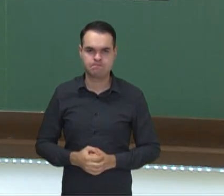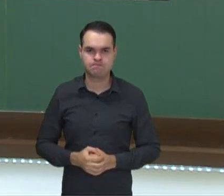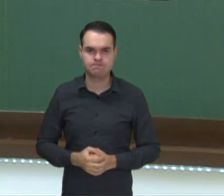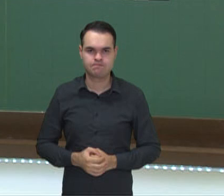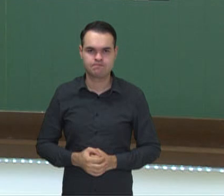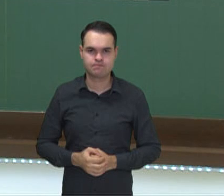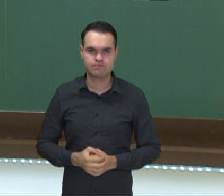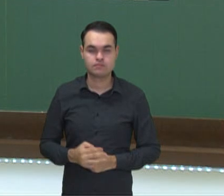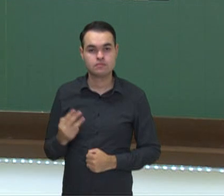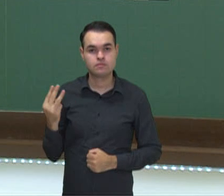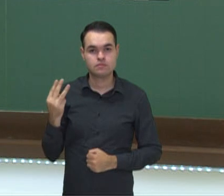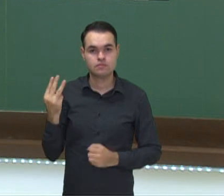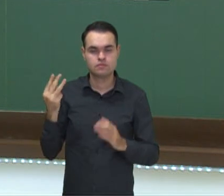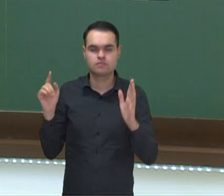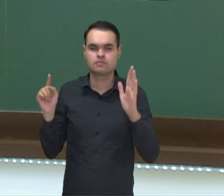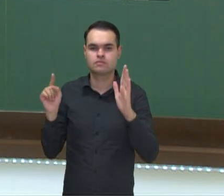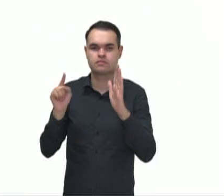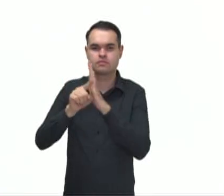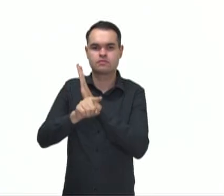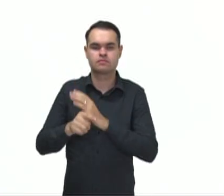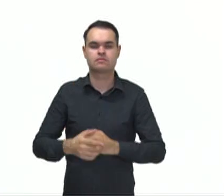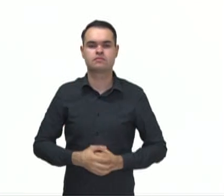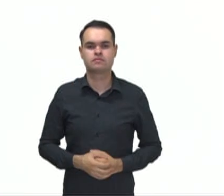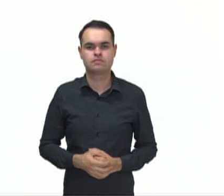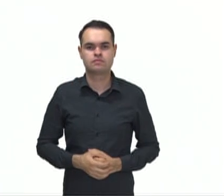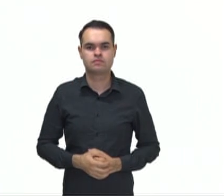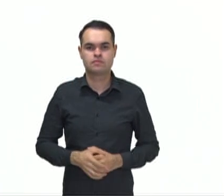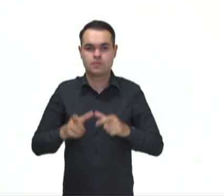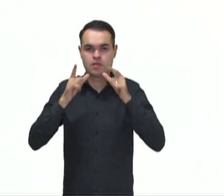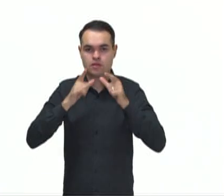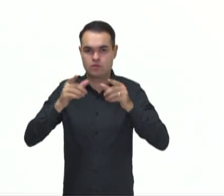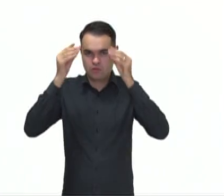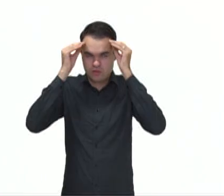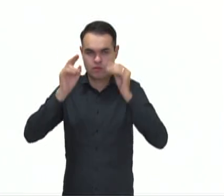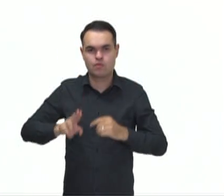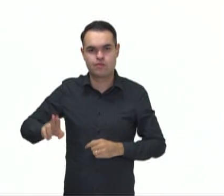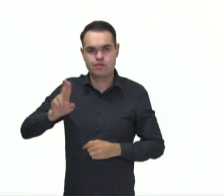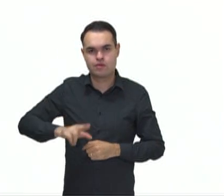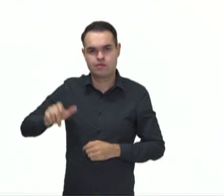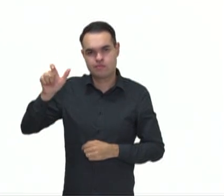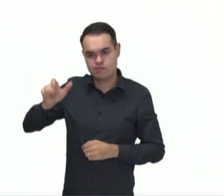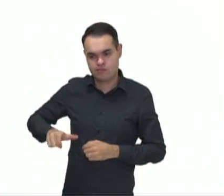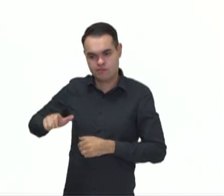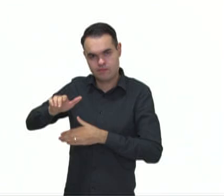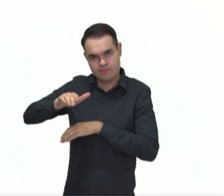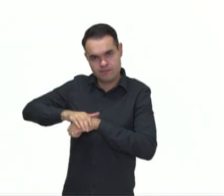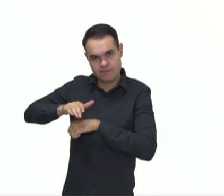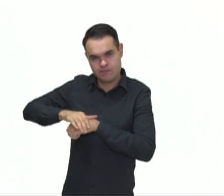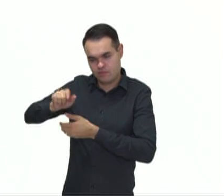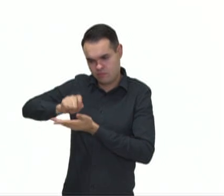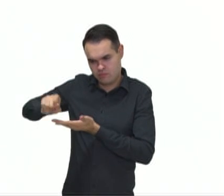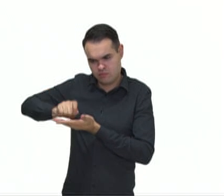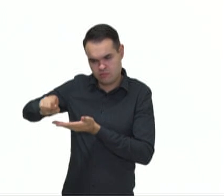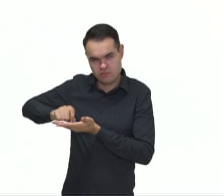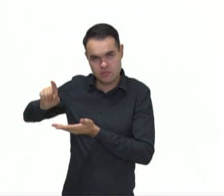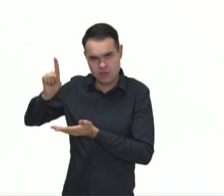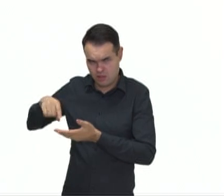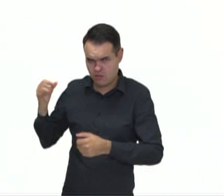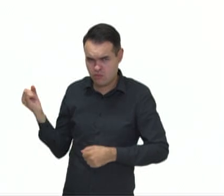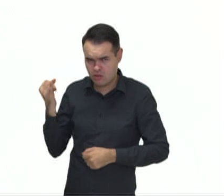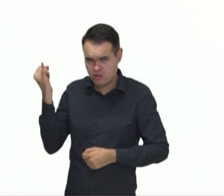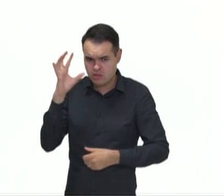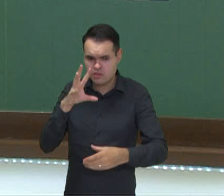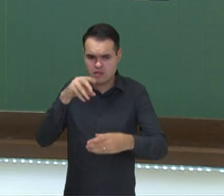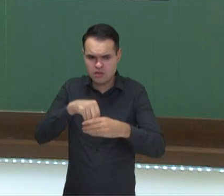textos. E nossa terceira pergunta, a linguagem usada pelo escritor é um dos elementos fundamentais na análise do